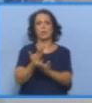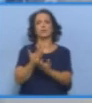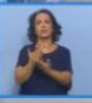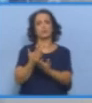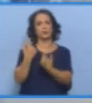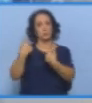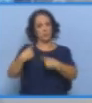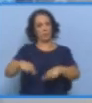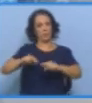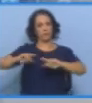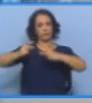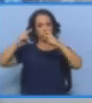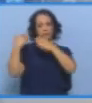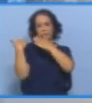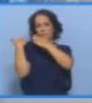de responsabilidade